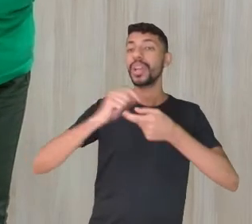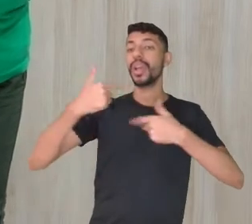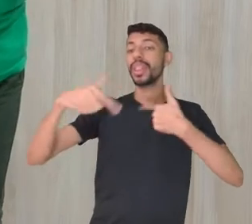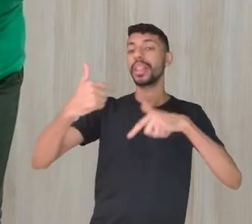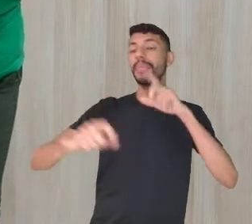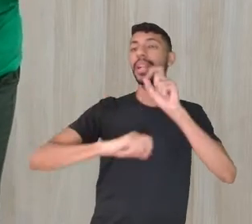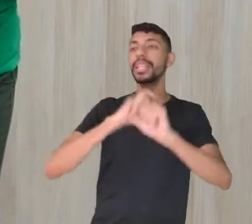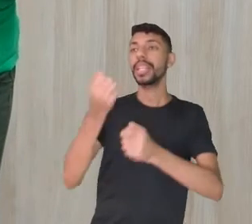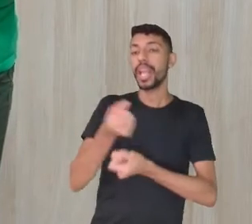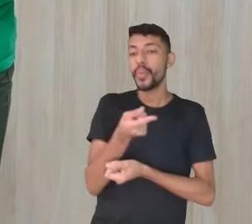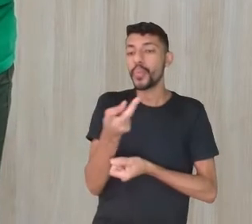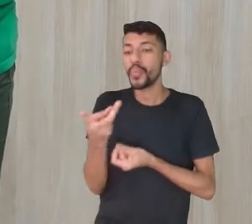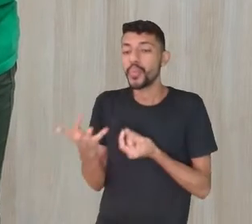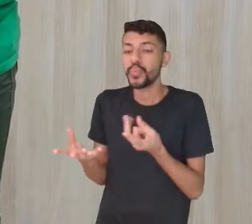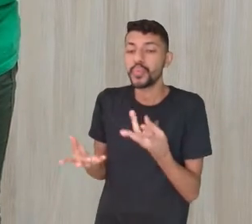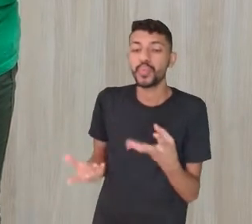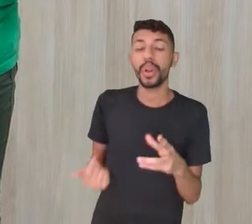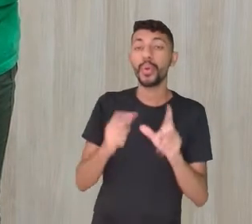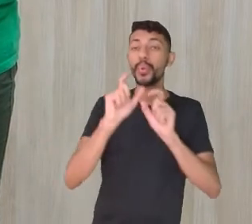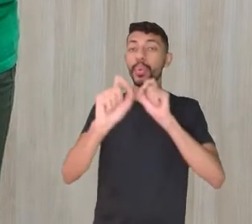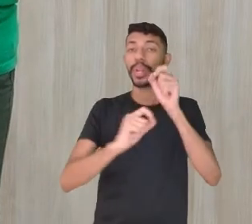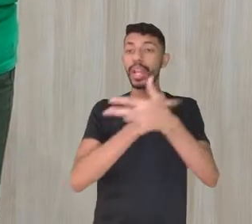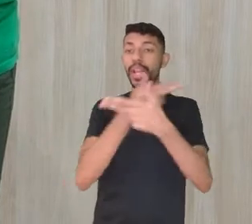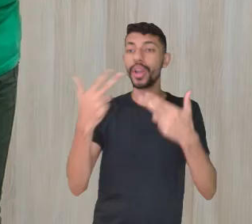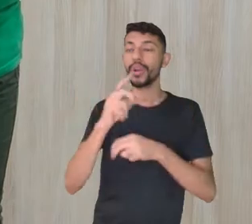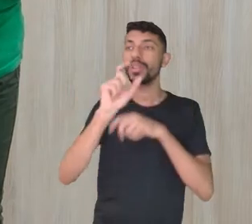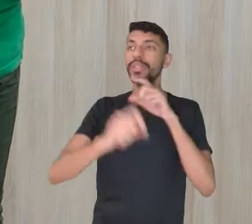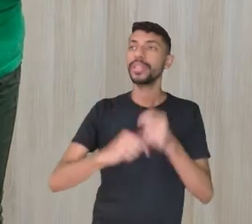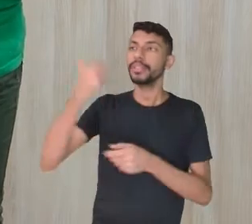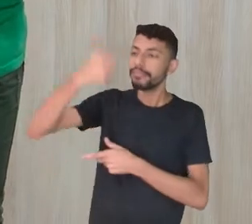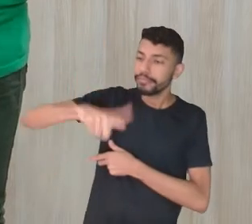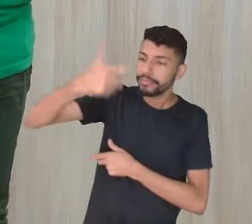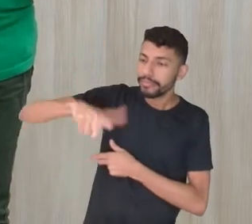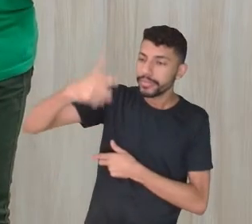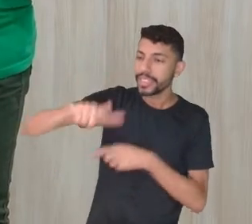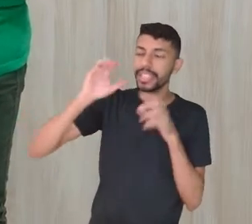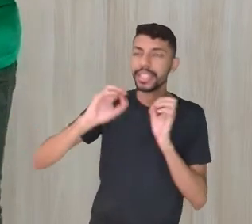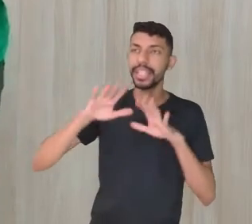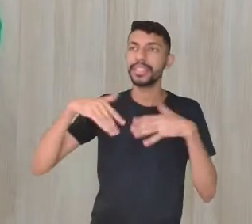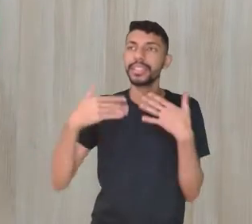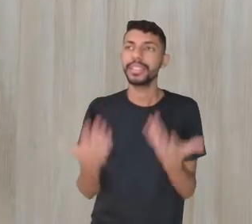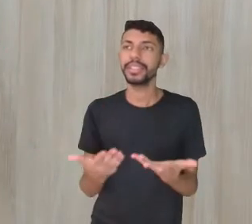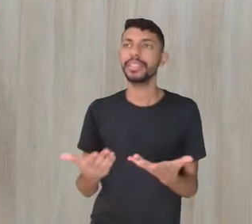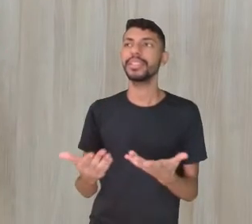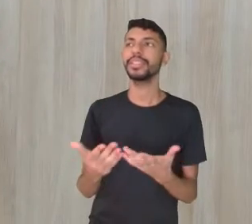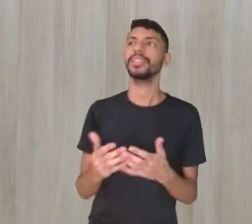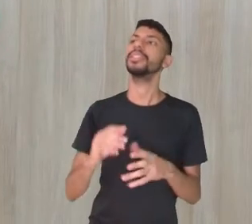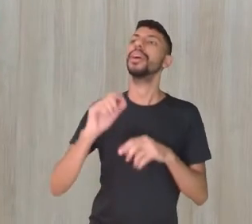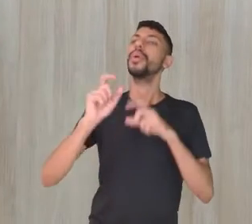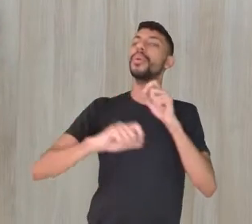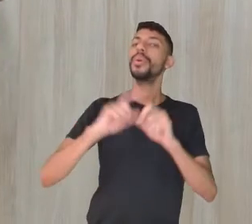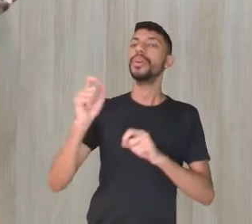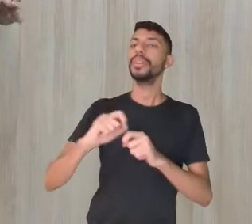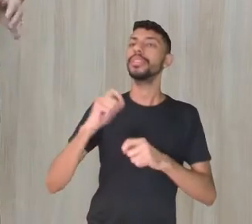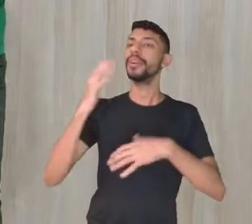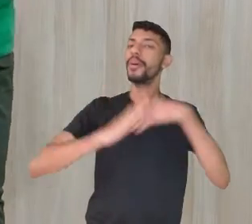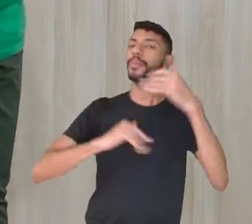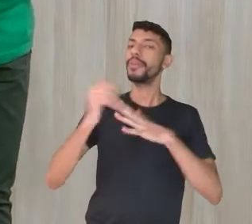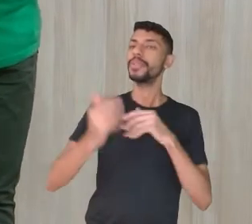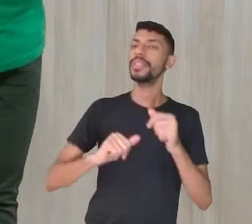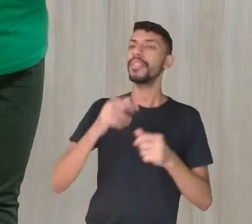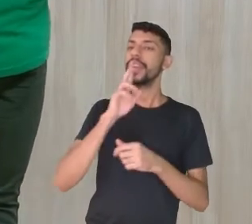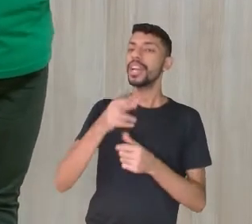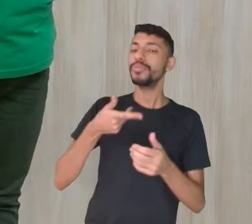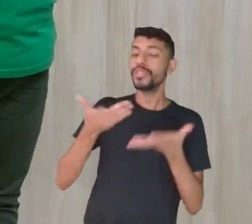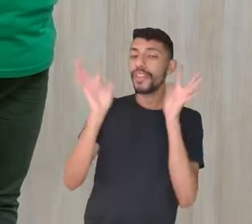de contagem, de coisas que são, vamos dizer, repetitivas. E aí o analista ele vai dar o veredito final. Eu vou